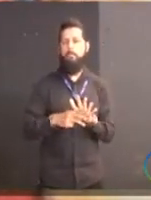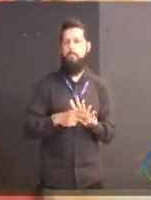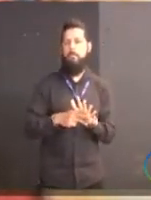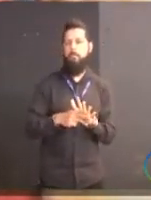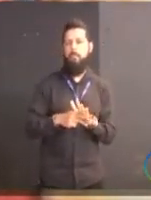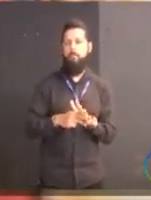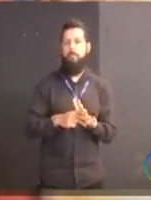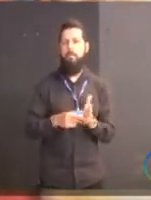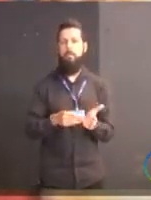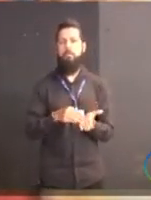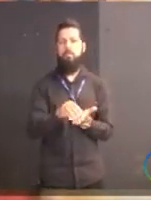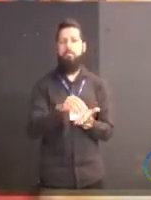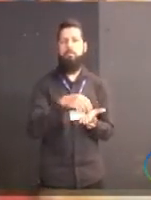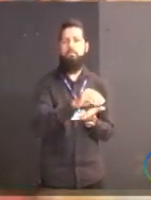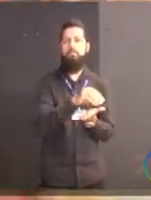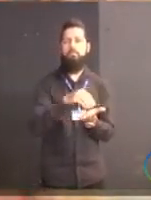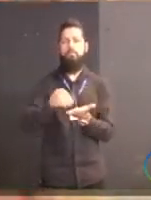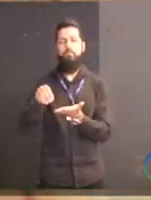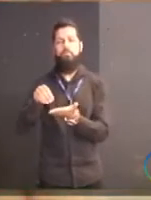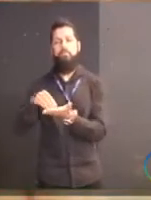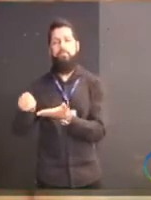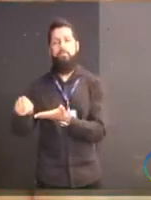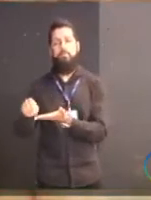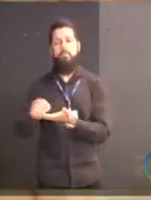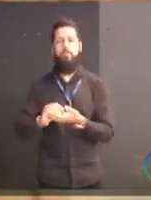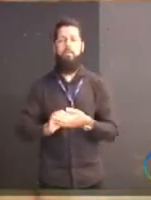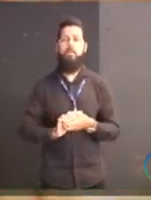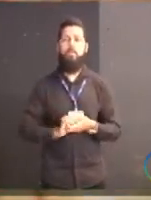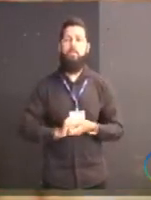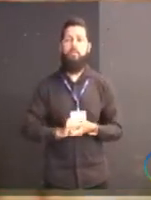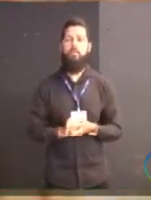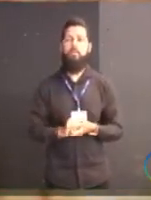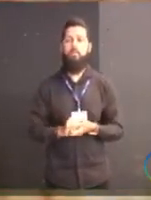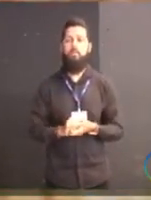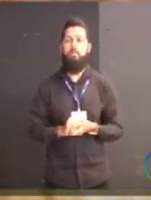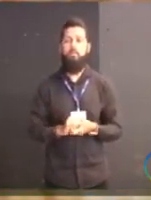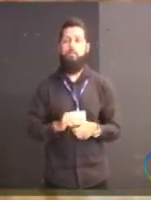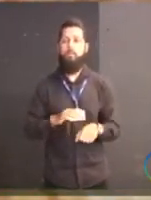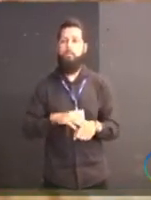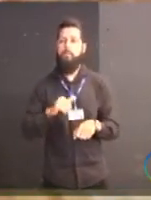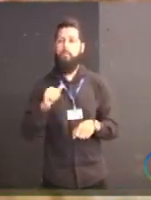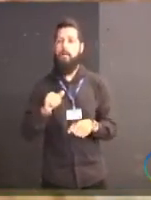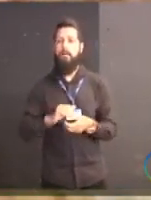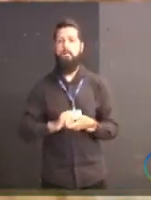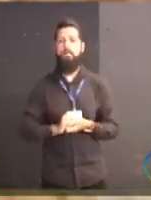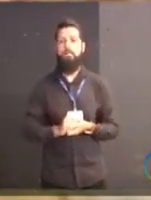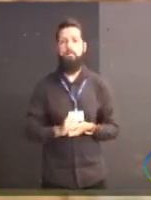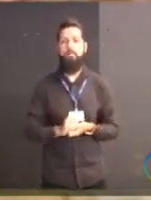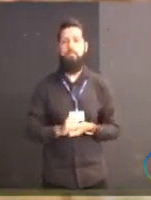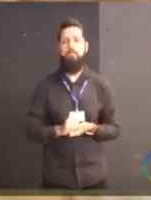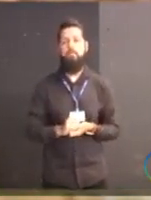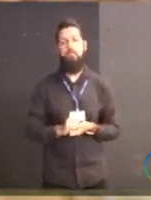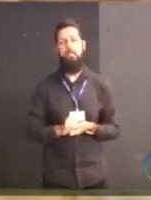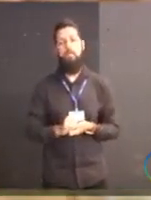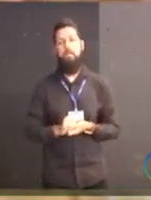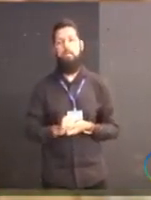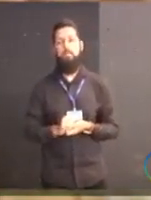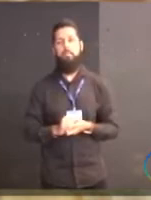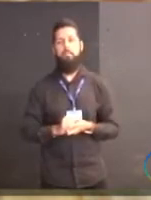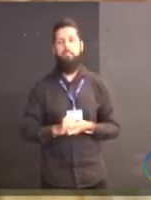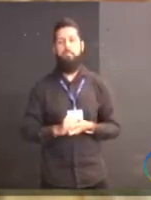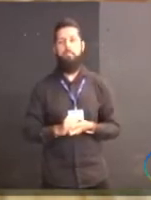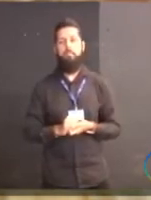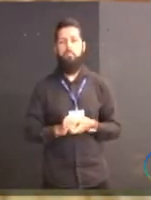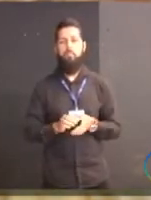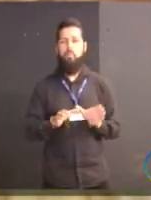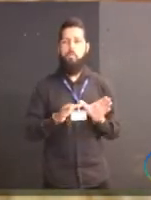sem nunca receber, mas esse dar sem intenção de receber eu não vi, a não ser em grandes